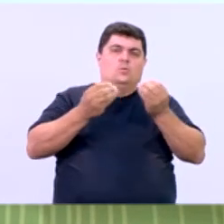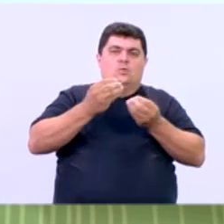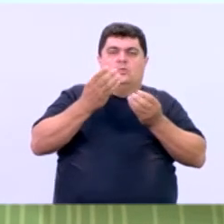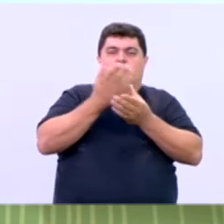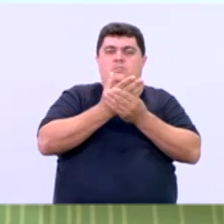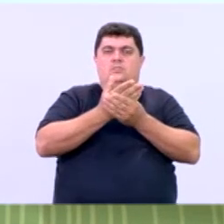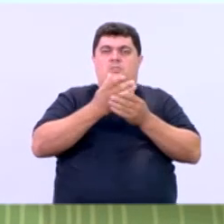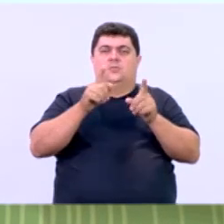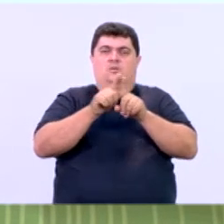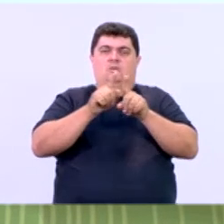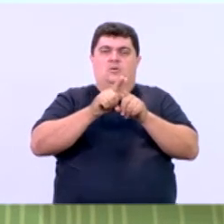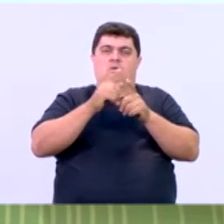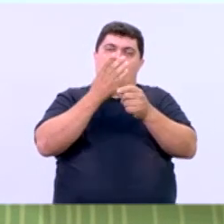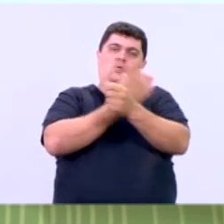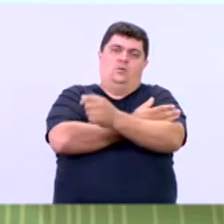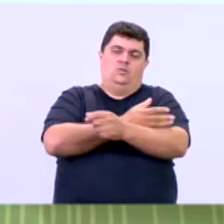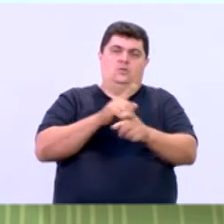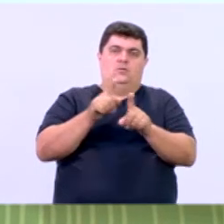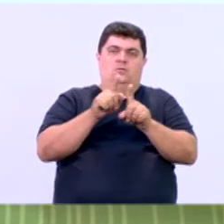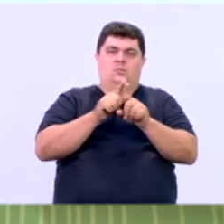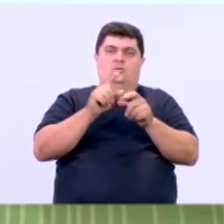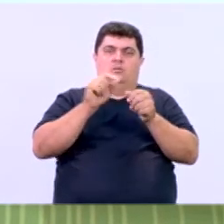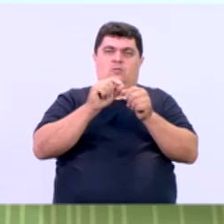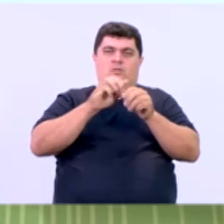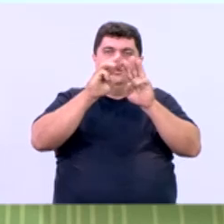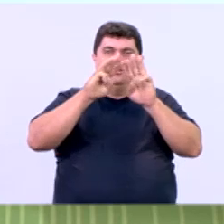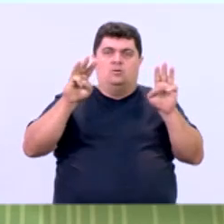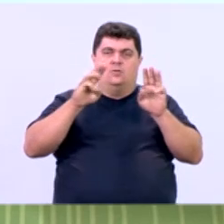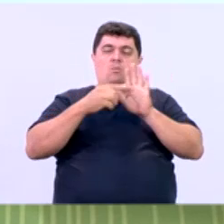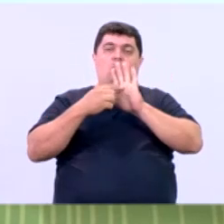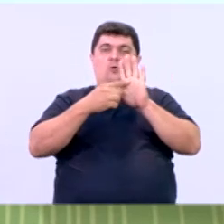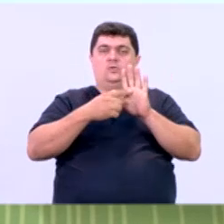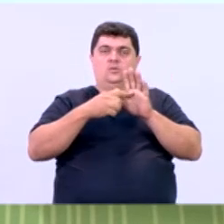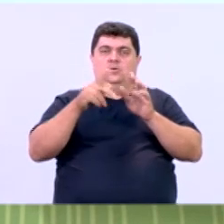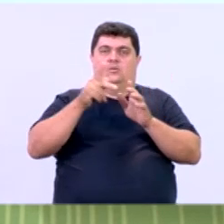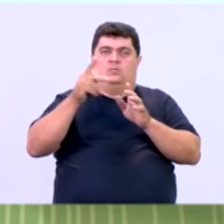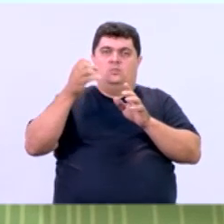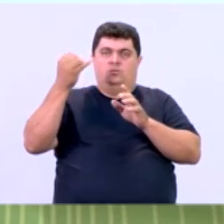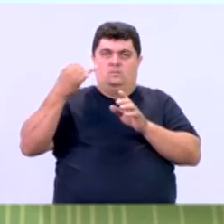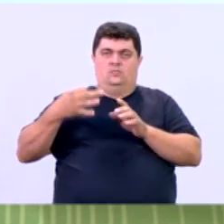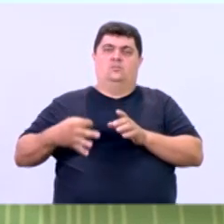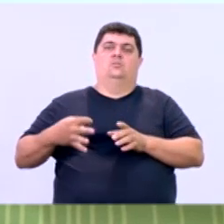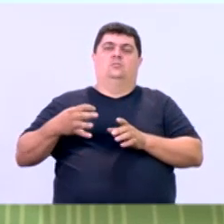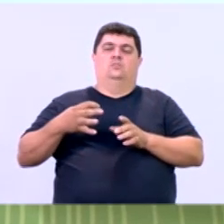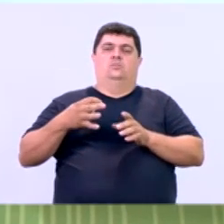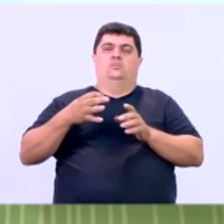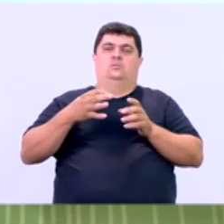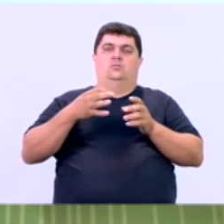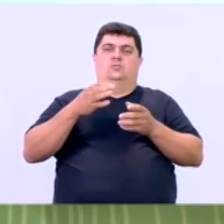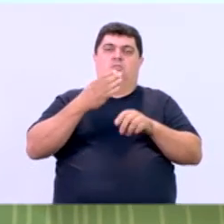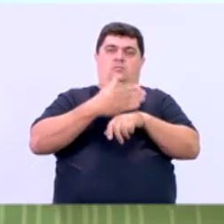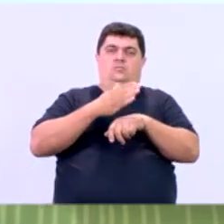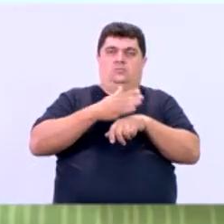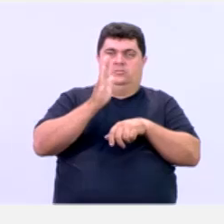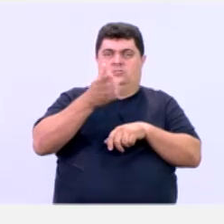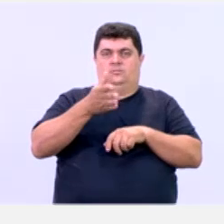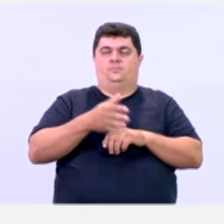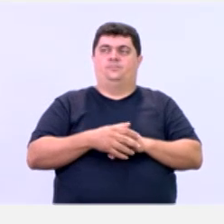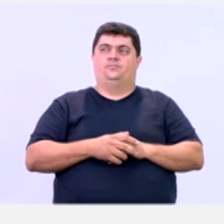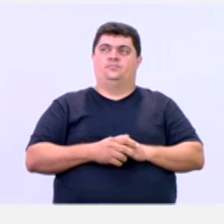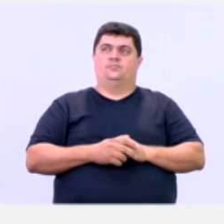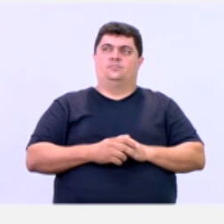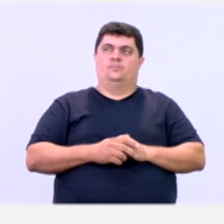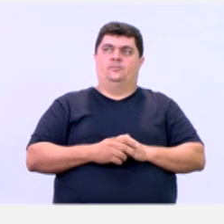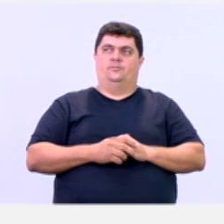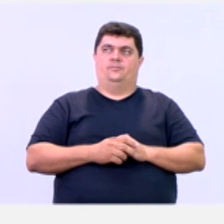e o arquivo. Vou executar a página, aí eu vou passar a palavra ao professor Rafael comentar as atividades, tá?